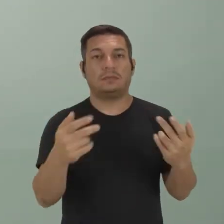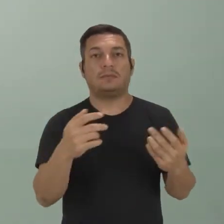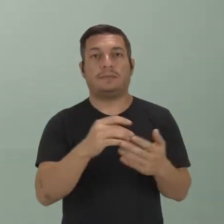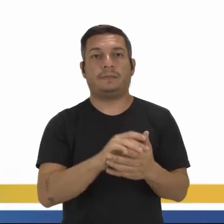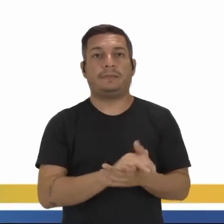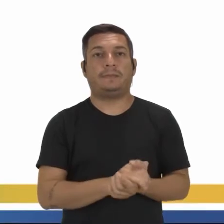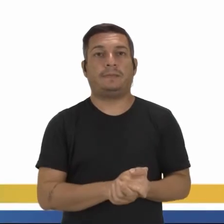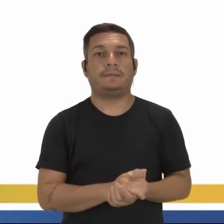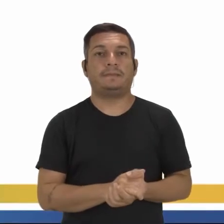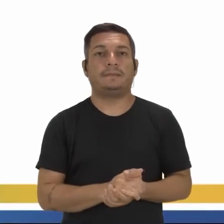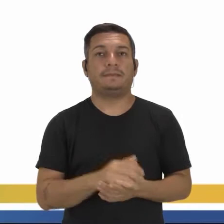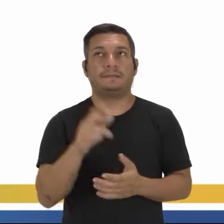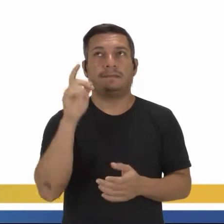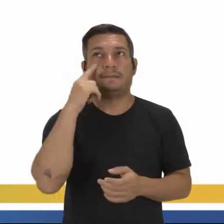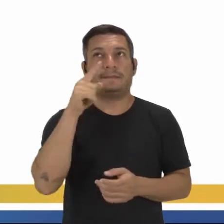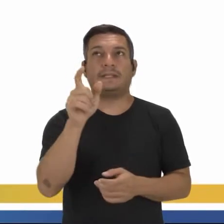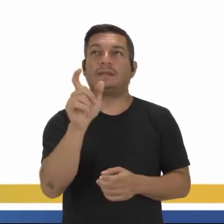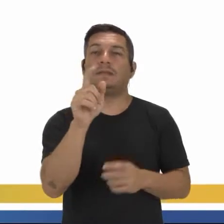olhada aí no quadro.